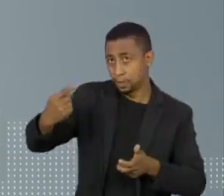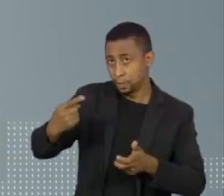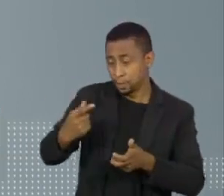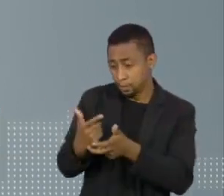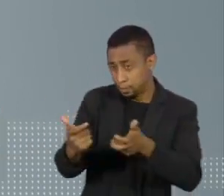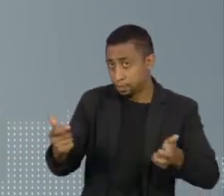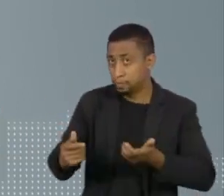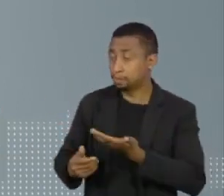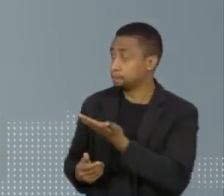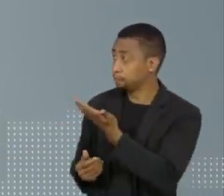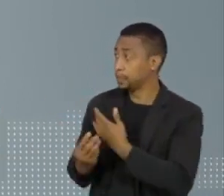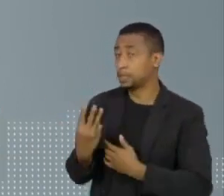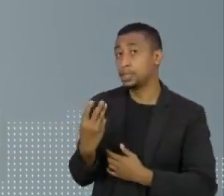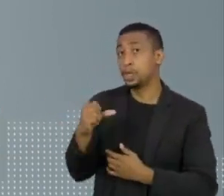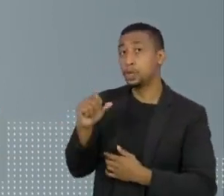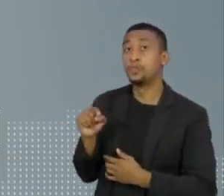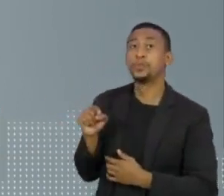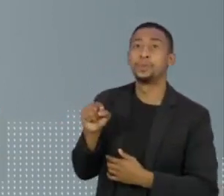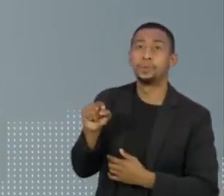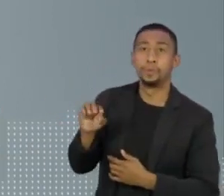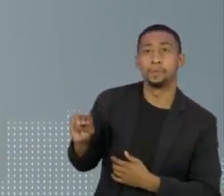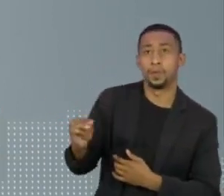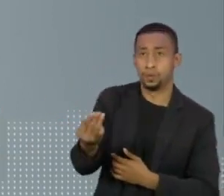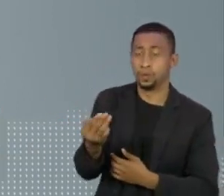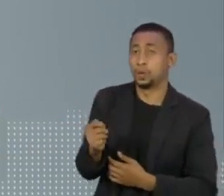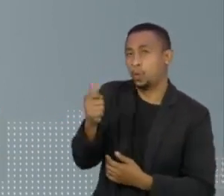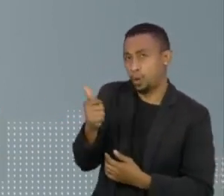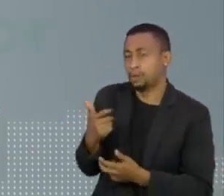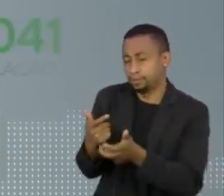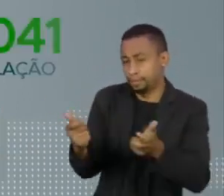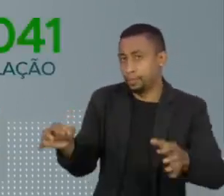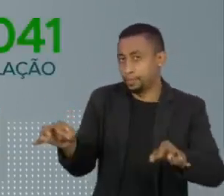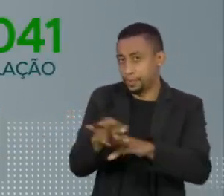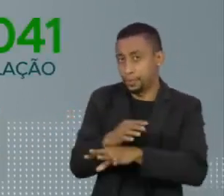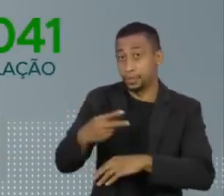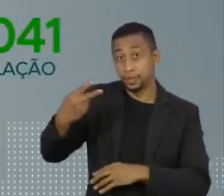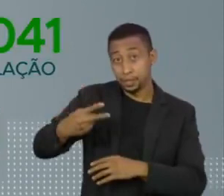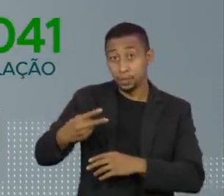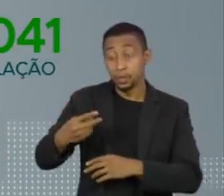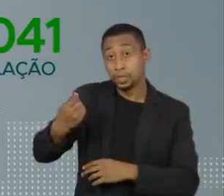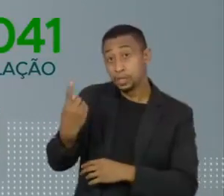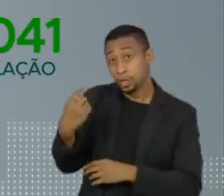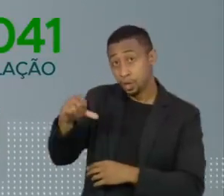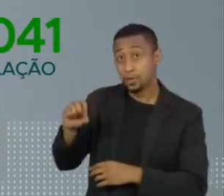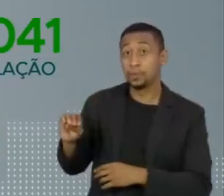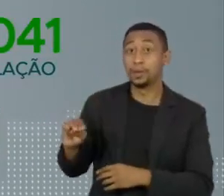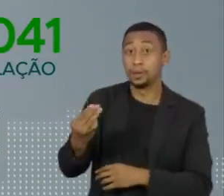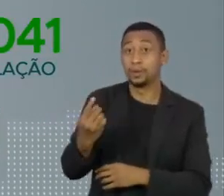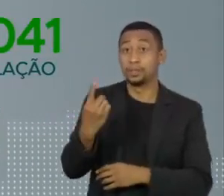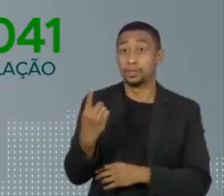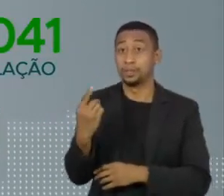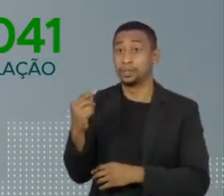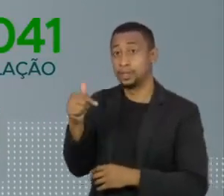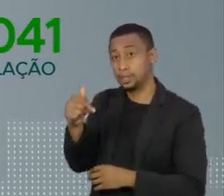dose se aproxima de 39 milhões de pessoas com a segunda são 19 milhões e 175